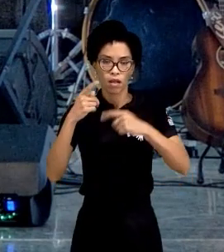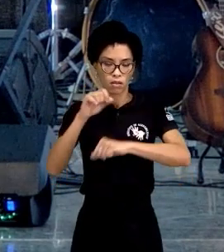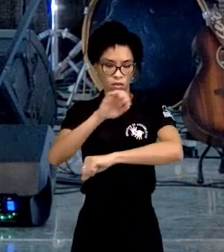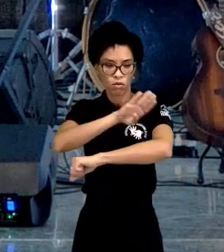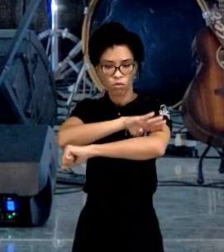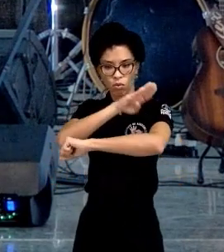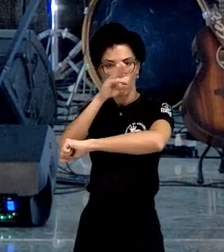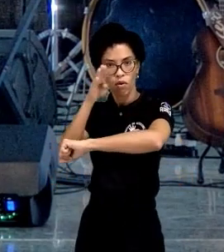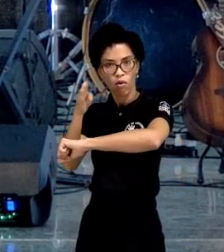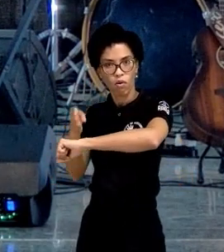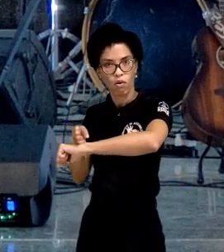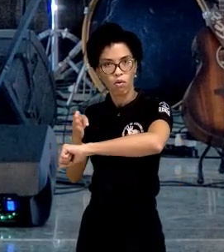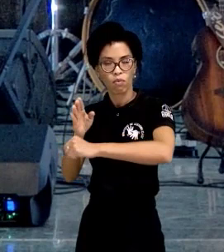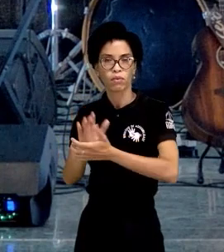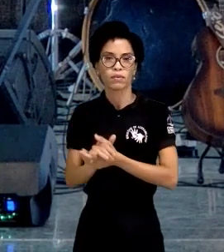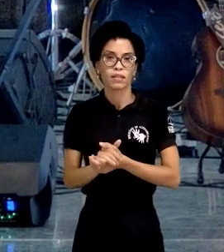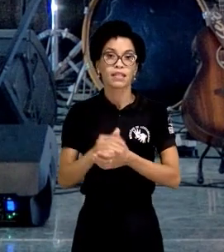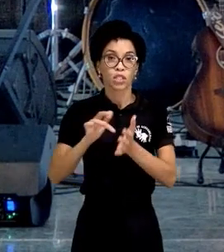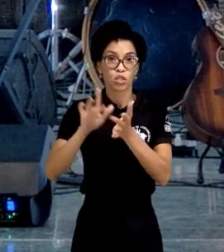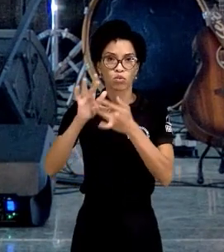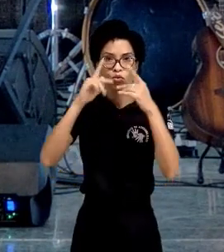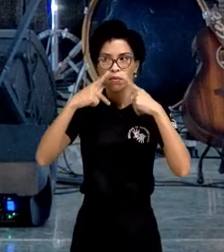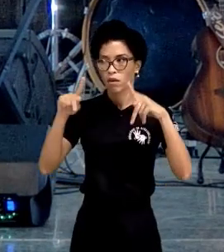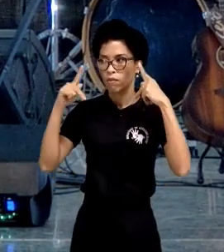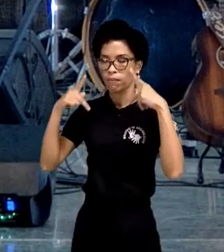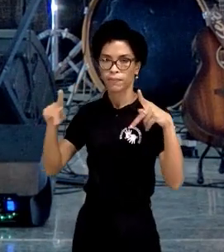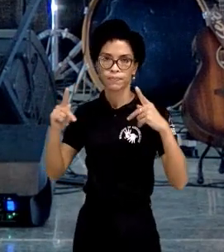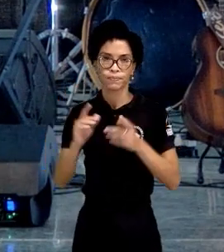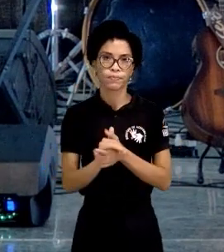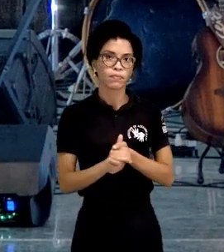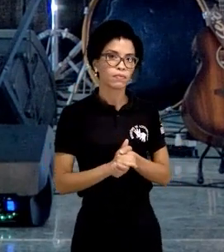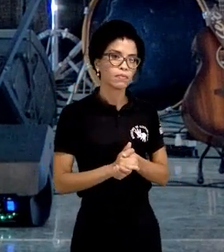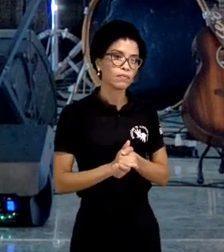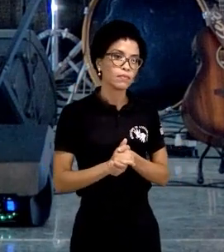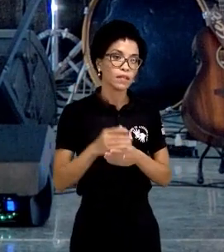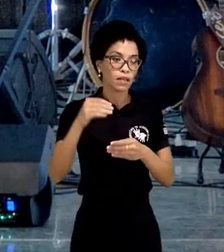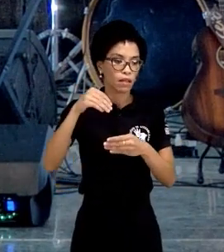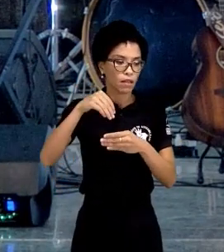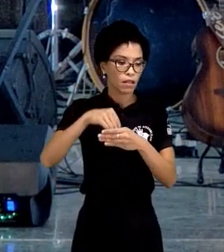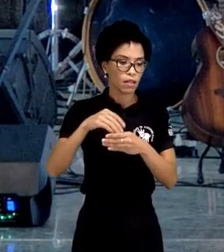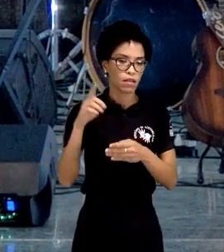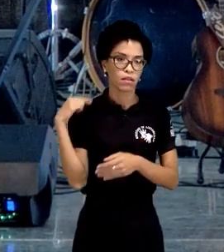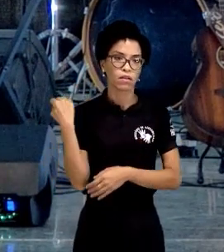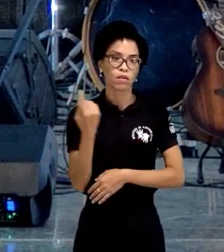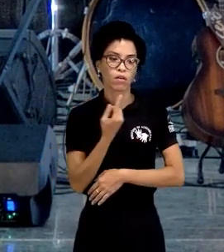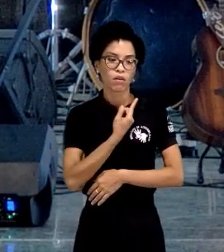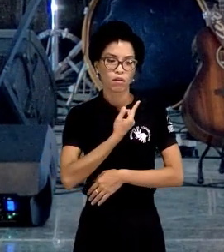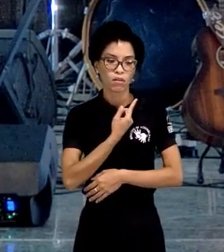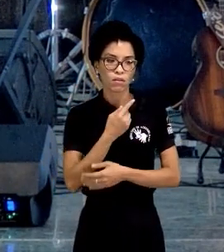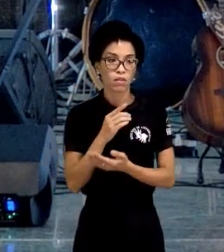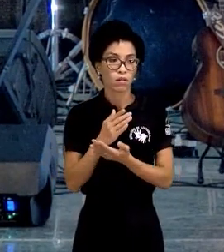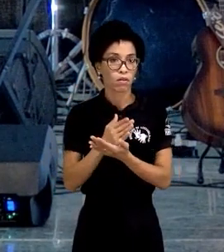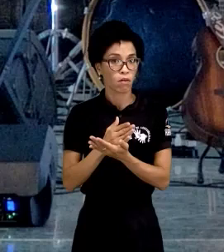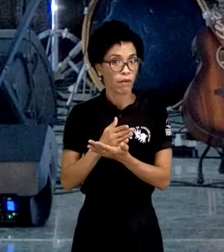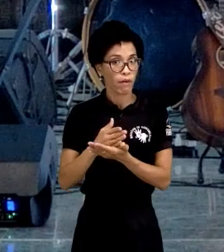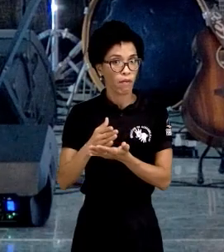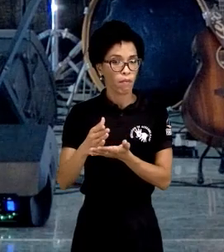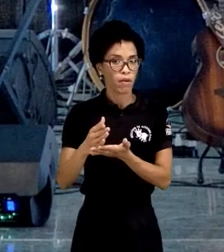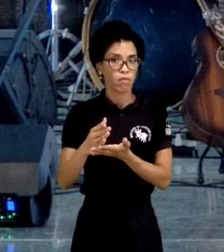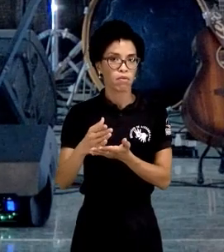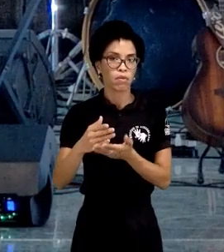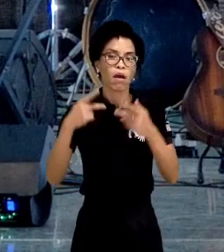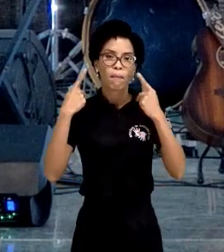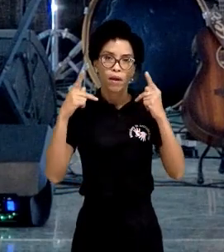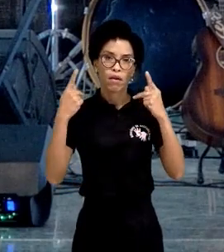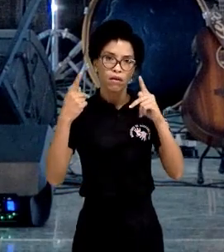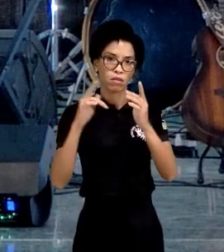essa parte inicial do discurso que o Senhor Jesus vai trabalhar